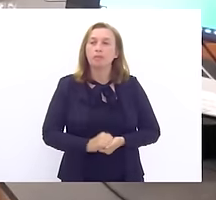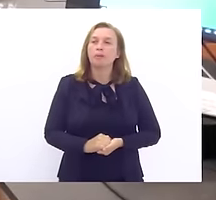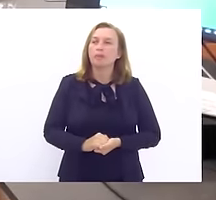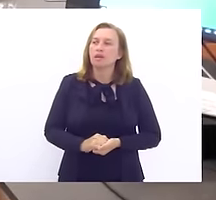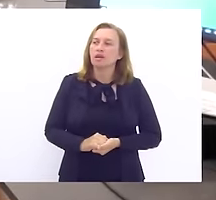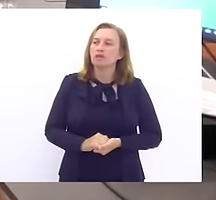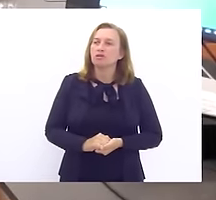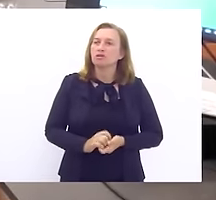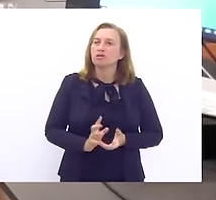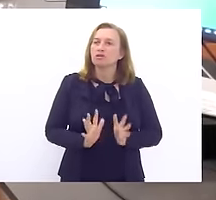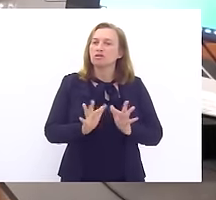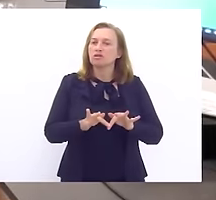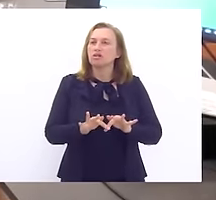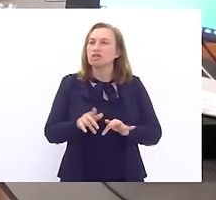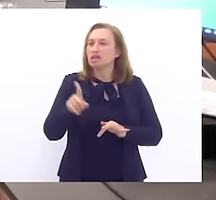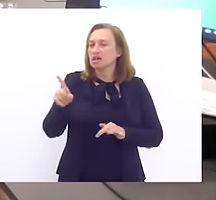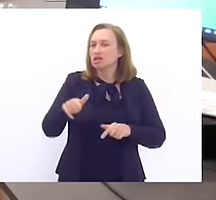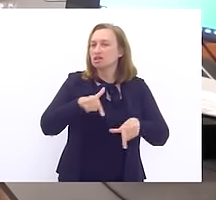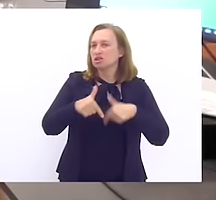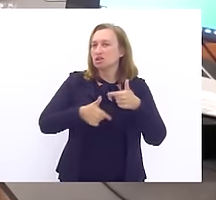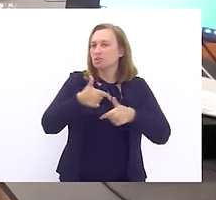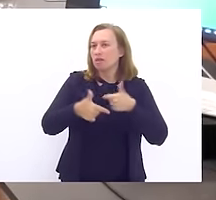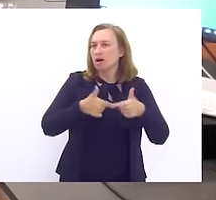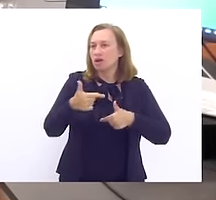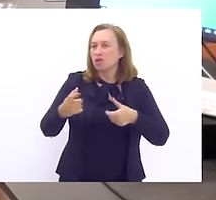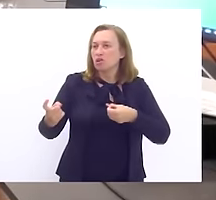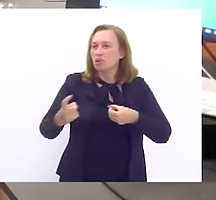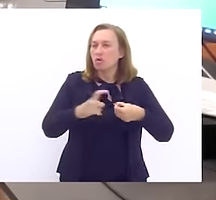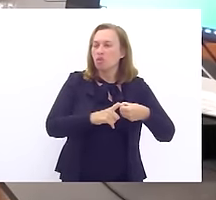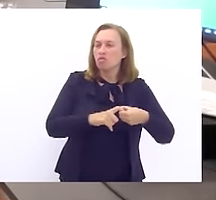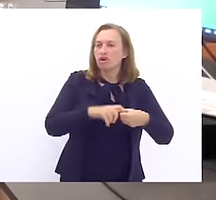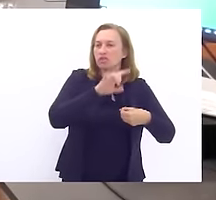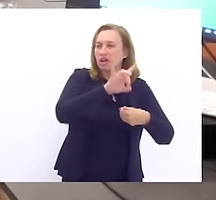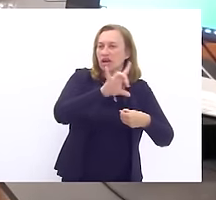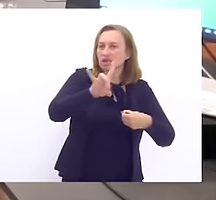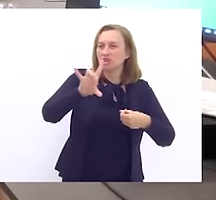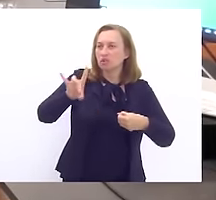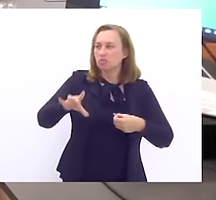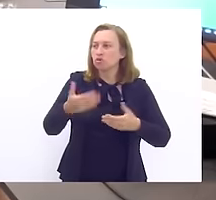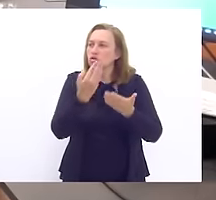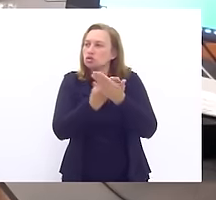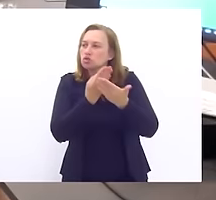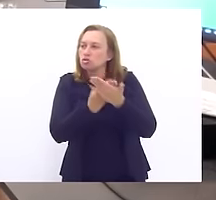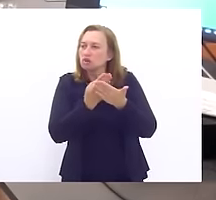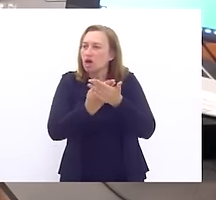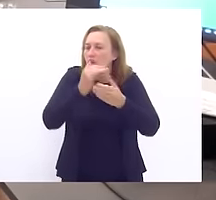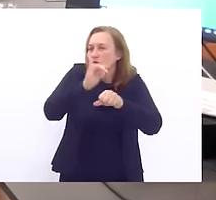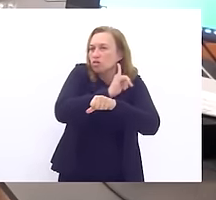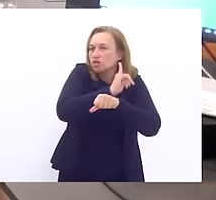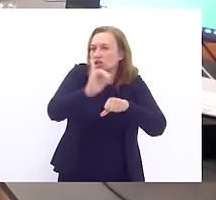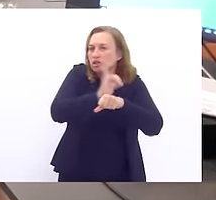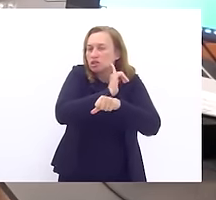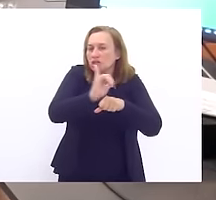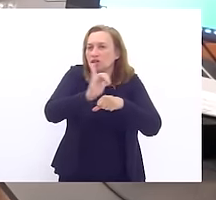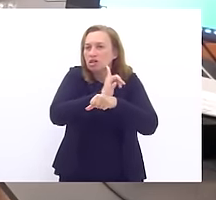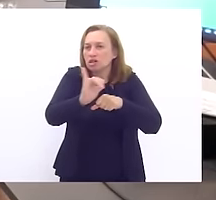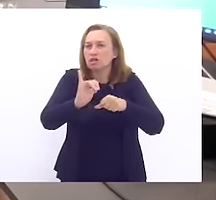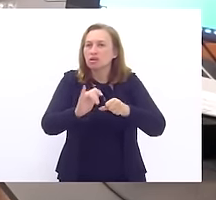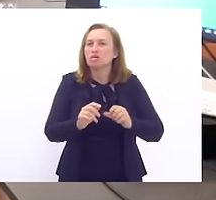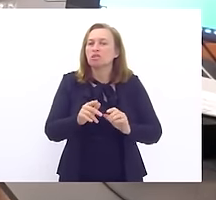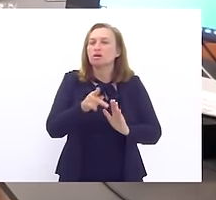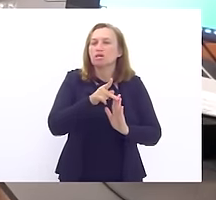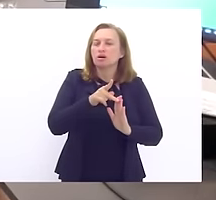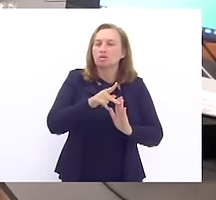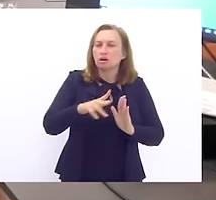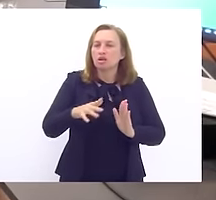suspender essas operações aí tem que ver convênio e convênio mas tentar estudar alguma medida pra num ato numa portaria do